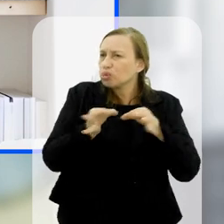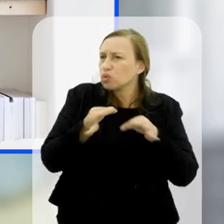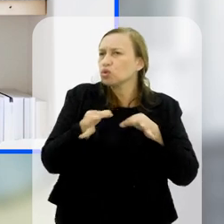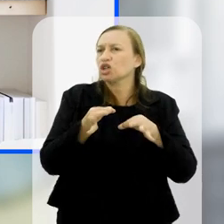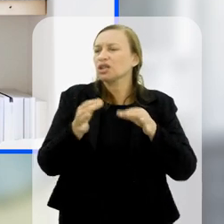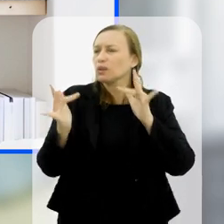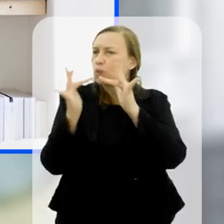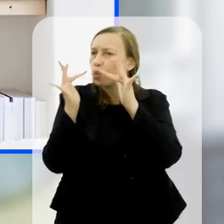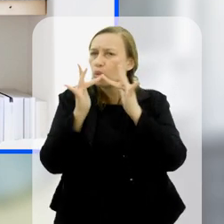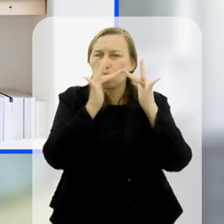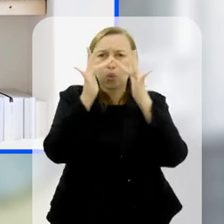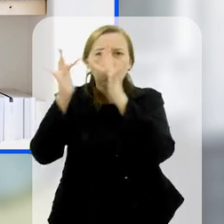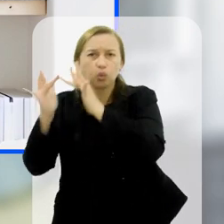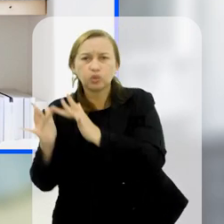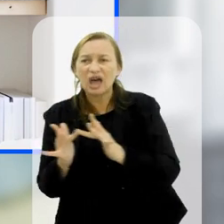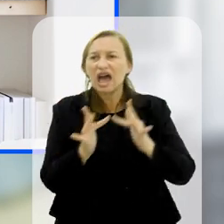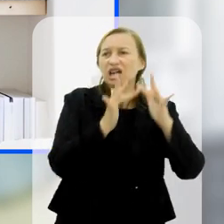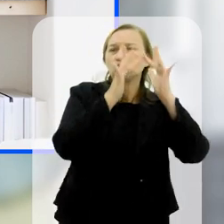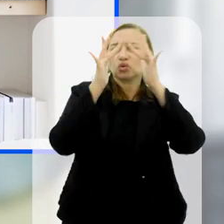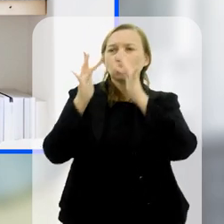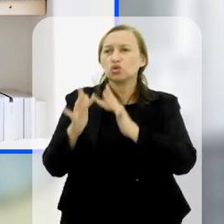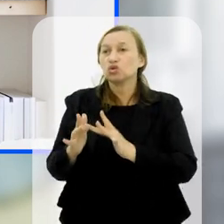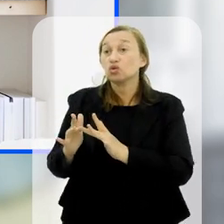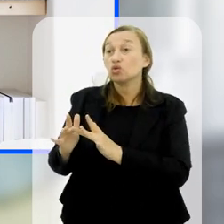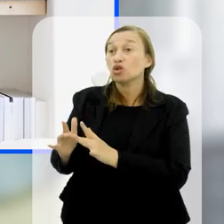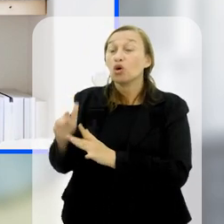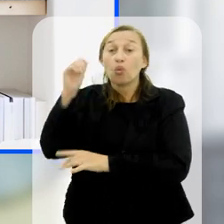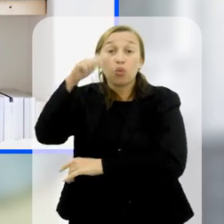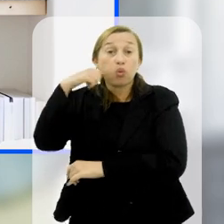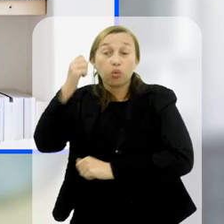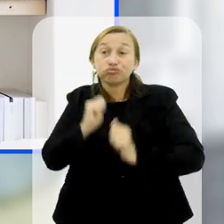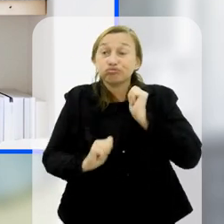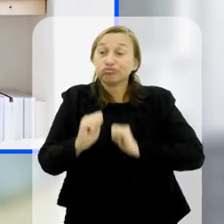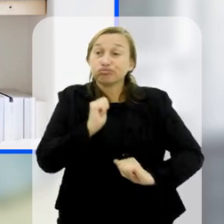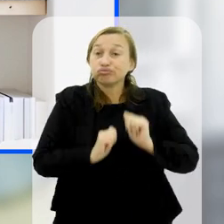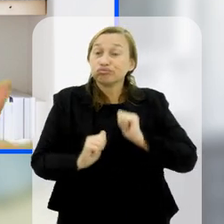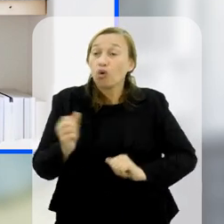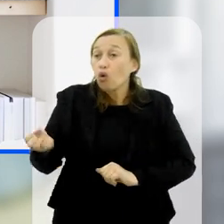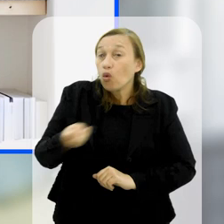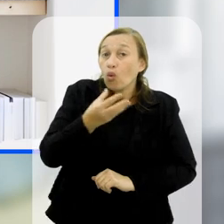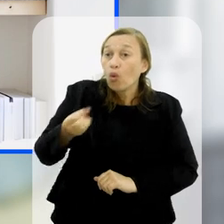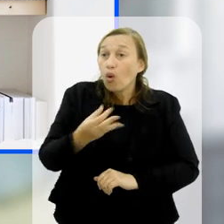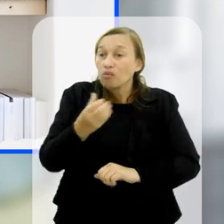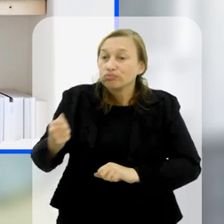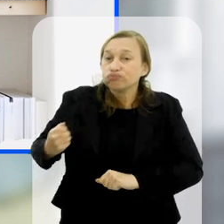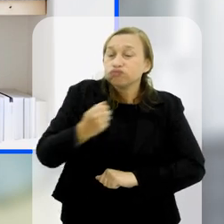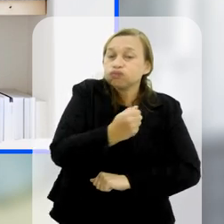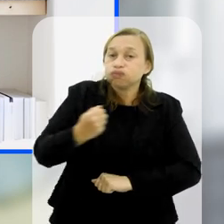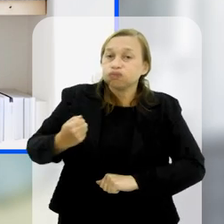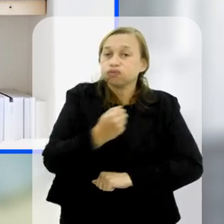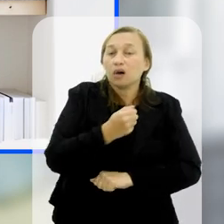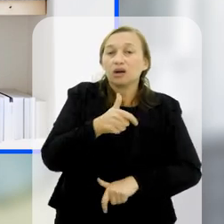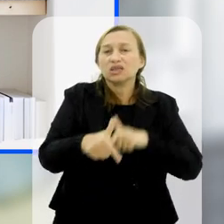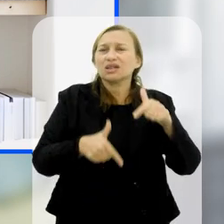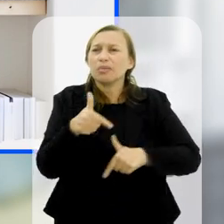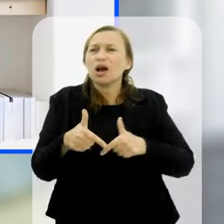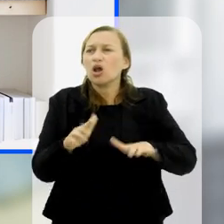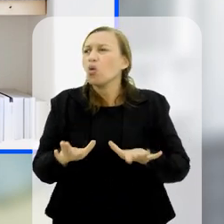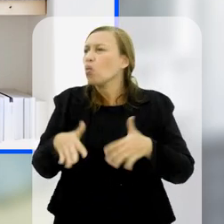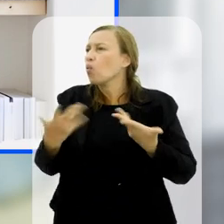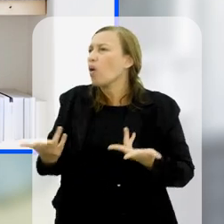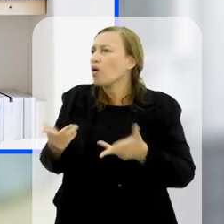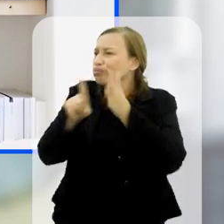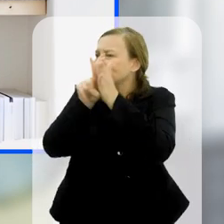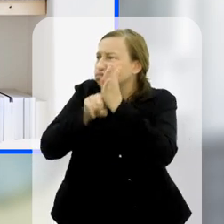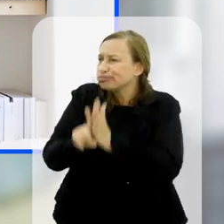projeto, né, esse contato com atores e atrizes novas, né, que também estão entrando aí no mercado de trabalho, qual